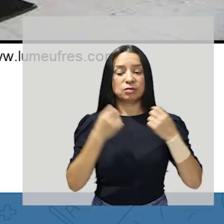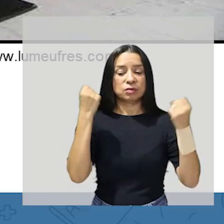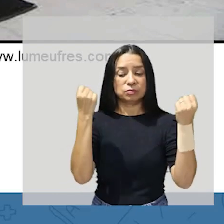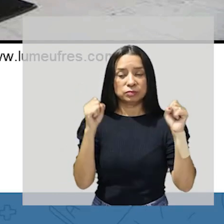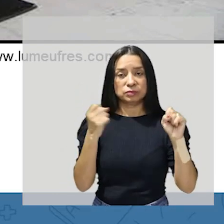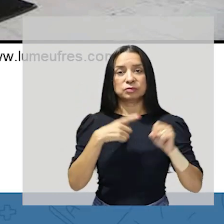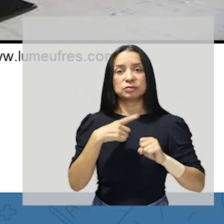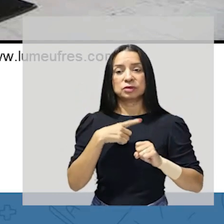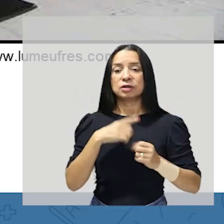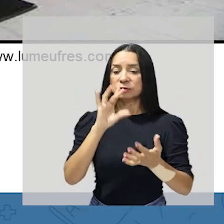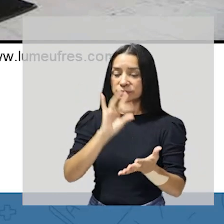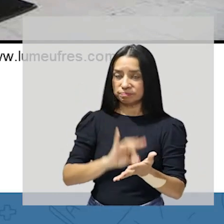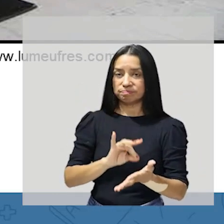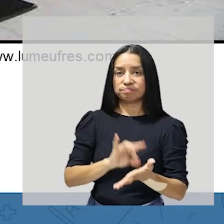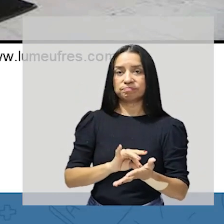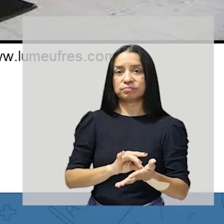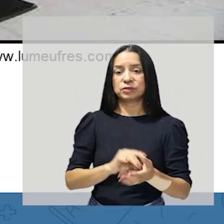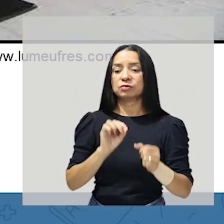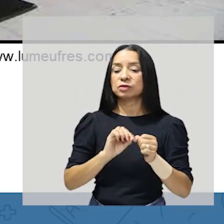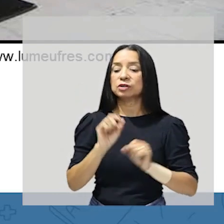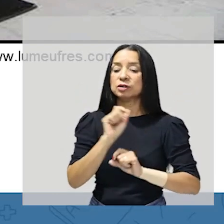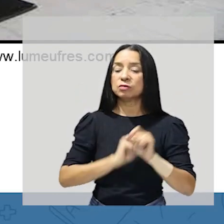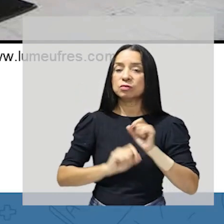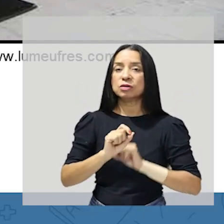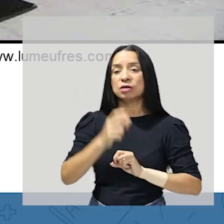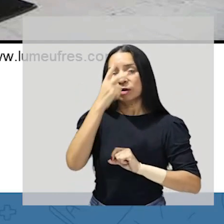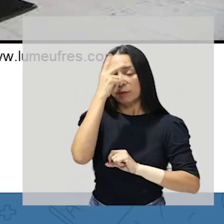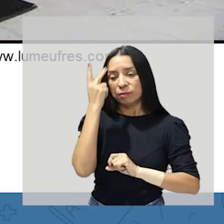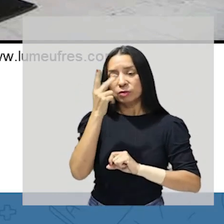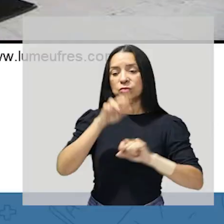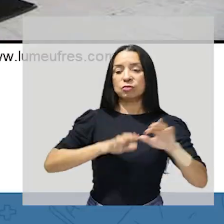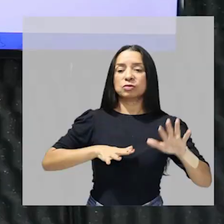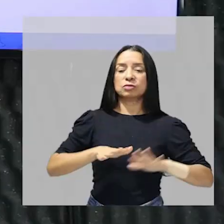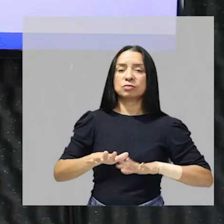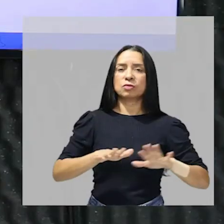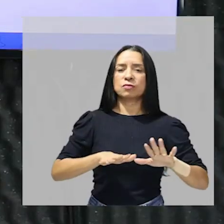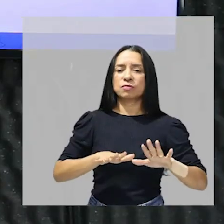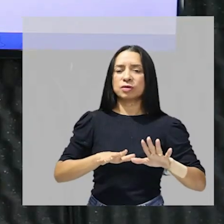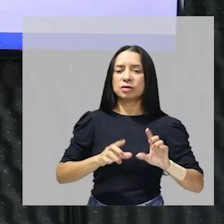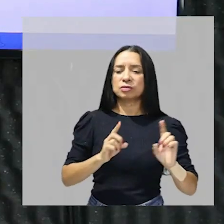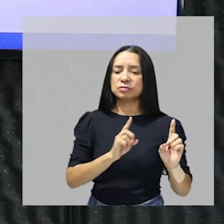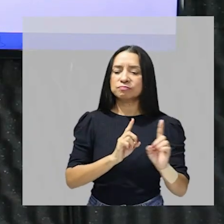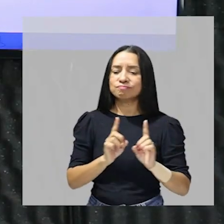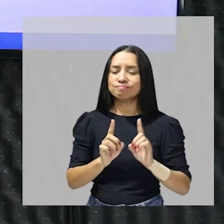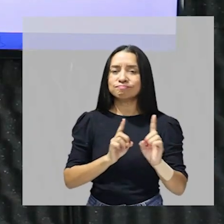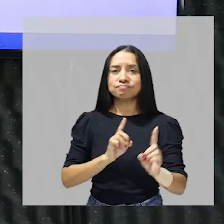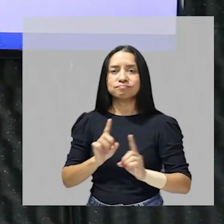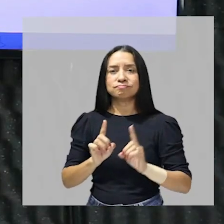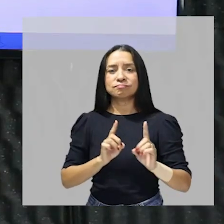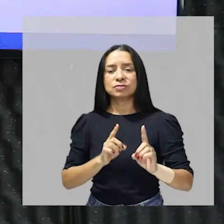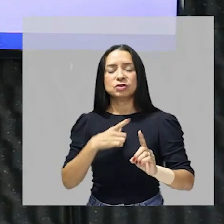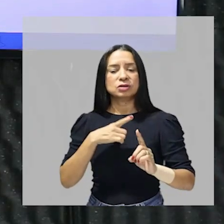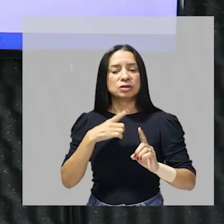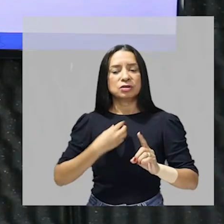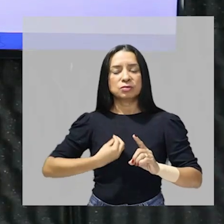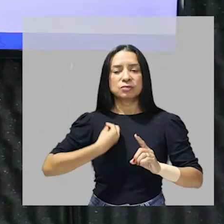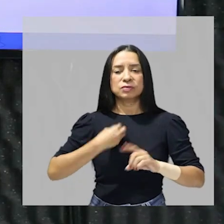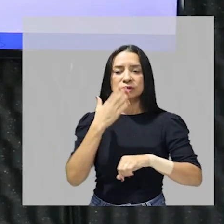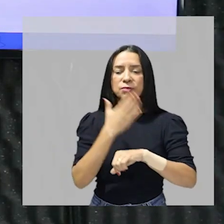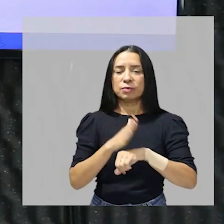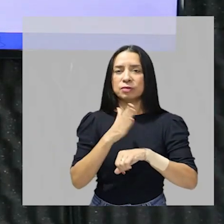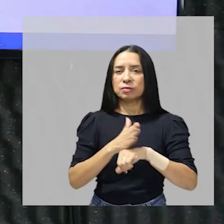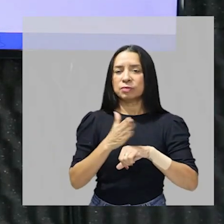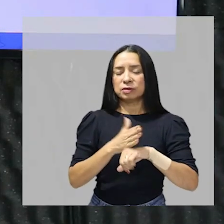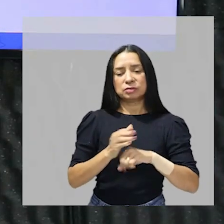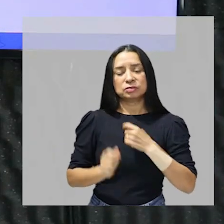física tem de fato, de fazer com que o indivíduo se movimente, tenha uma vivência prática de alguma